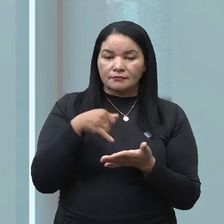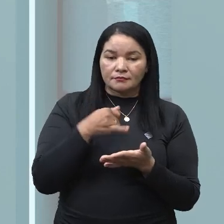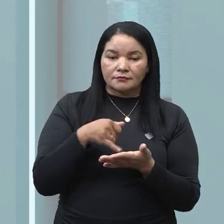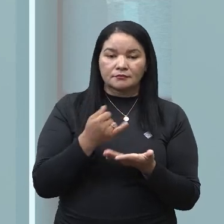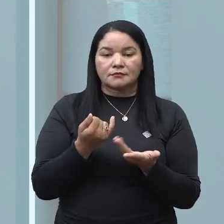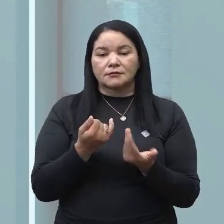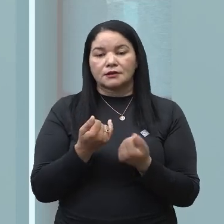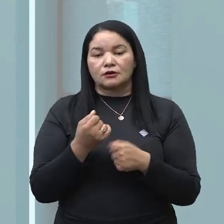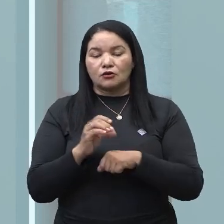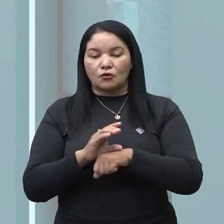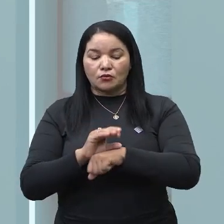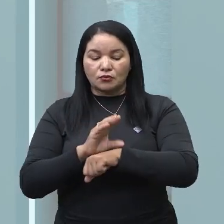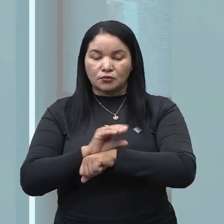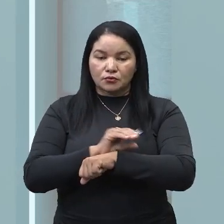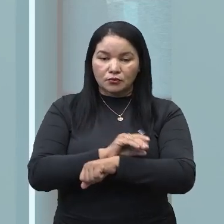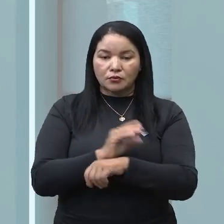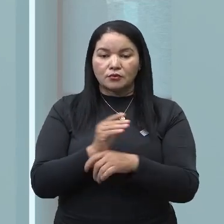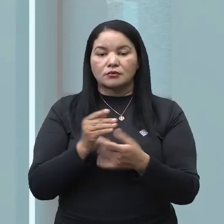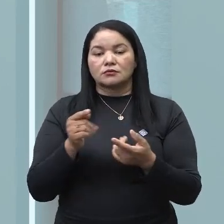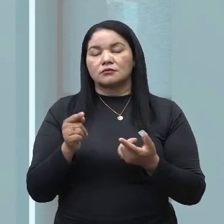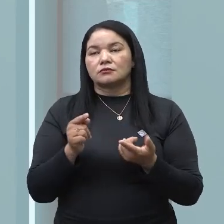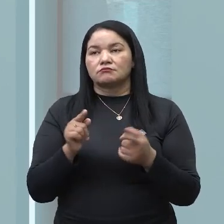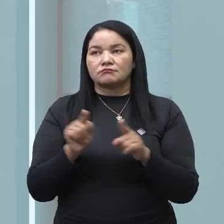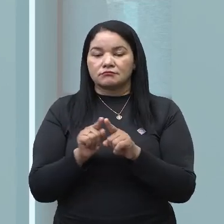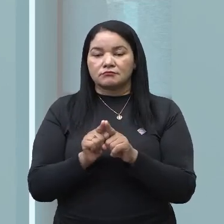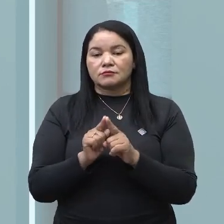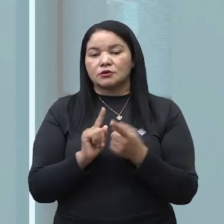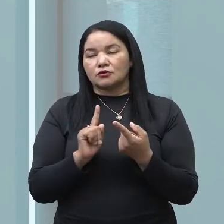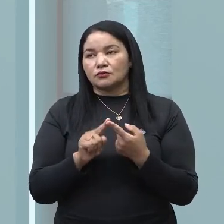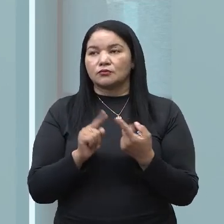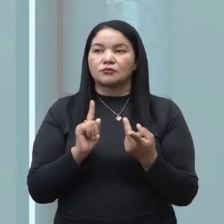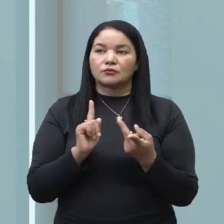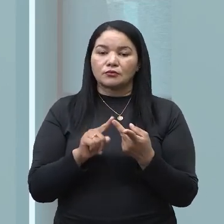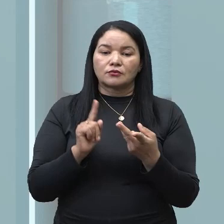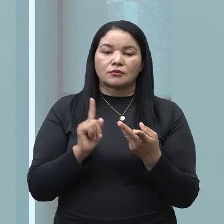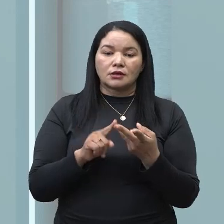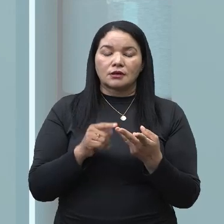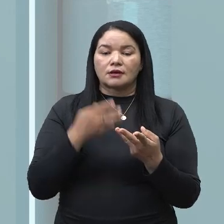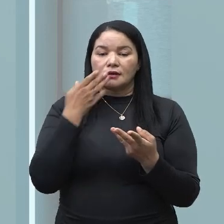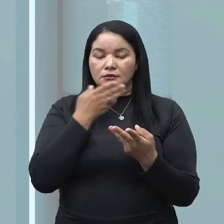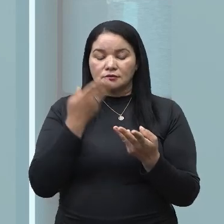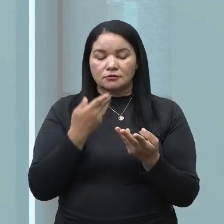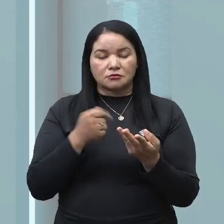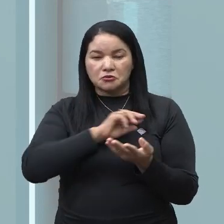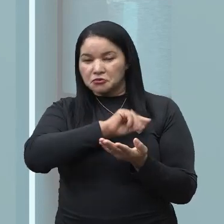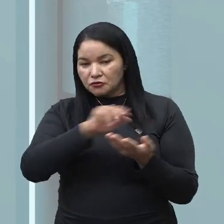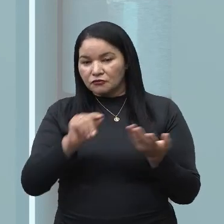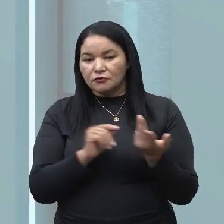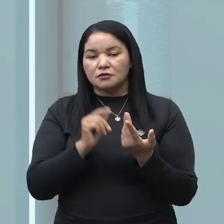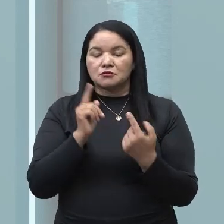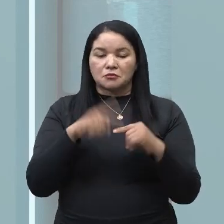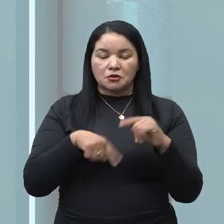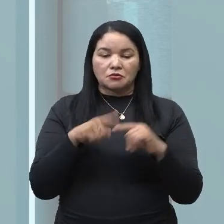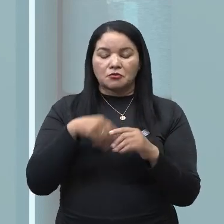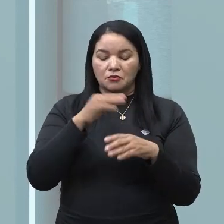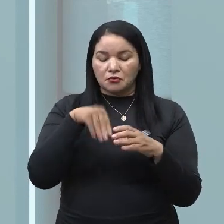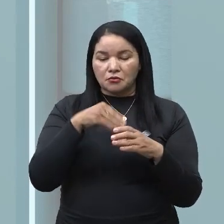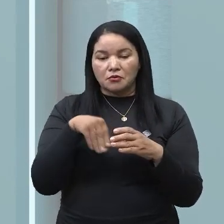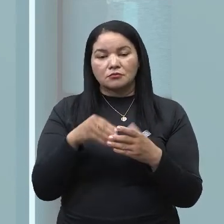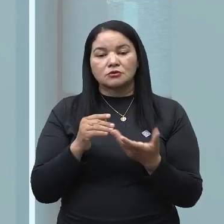gordura saturada. Se você for olhar lá, né? Gordura saturada, açúcar, sei lá. Tem vários, composto por